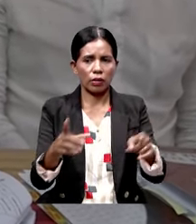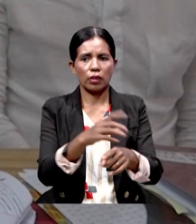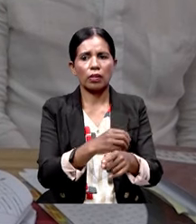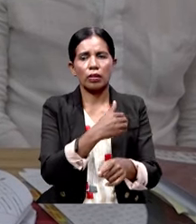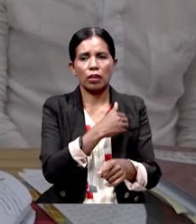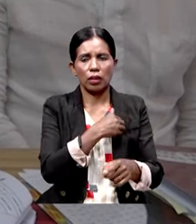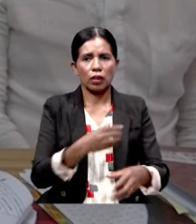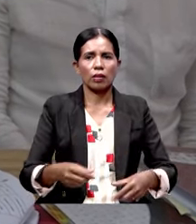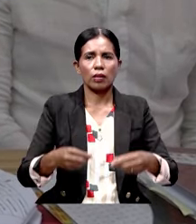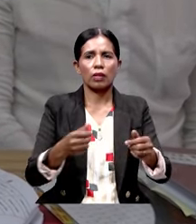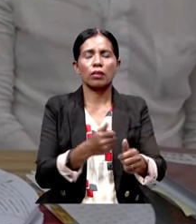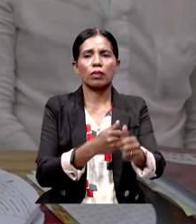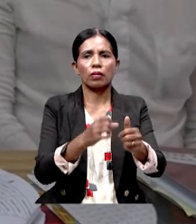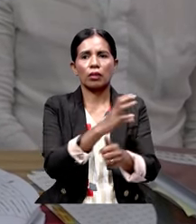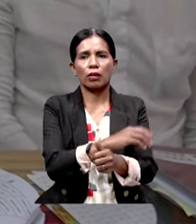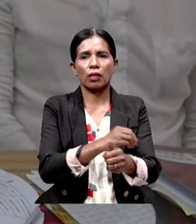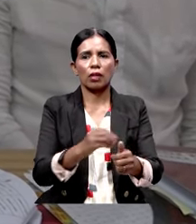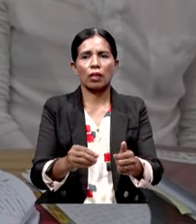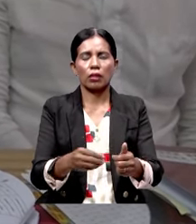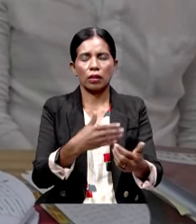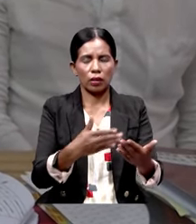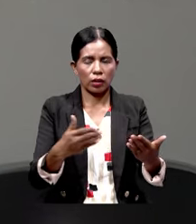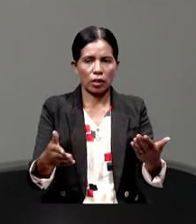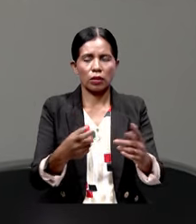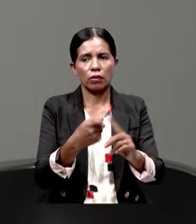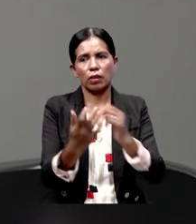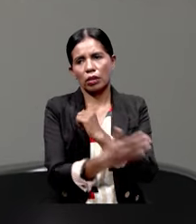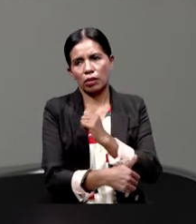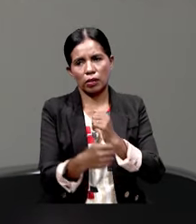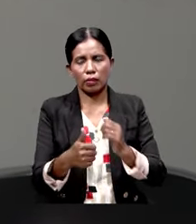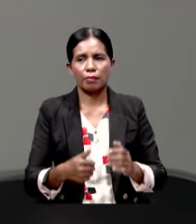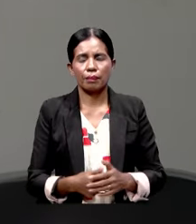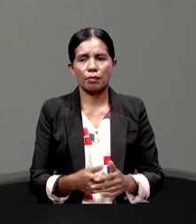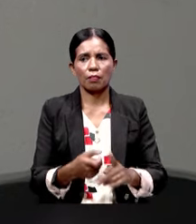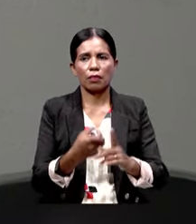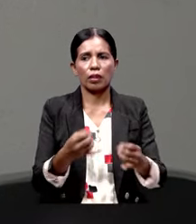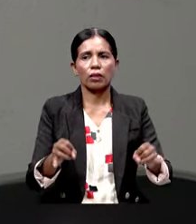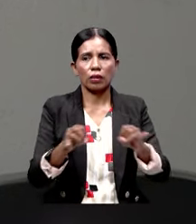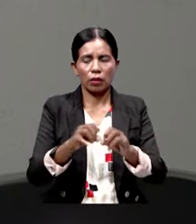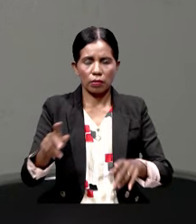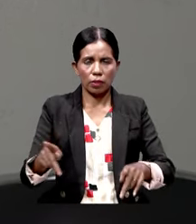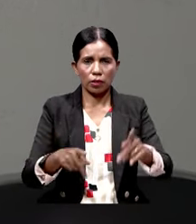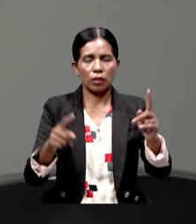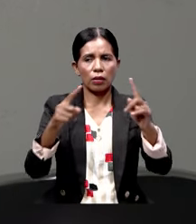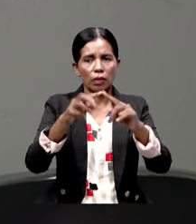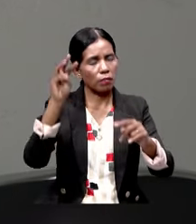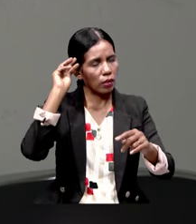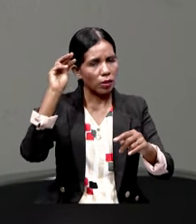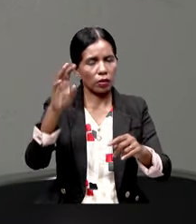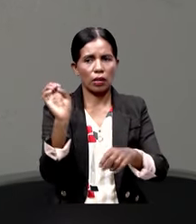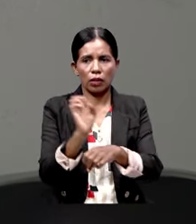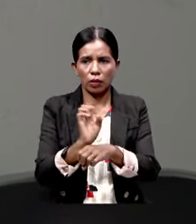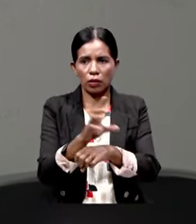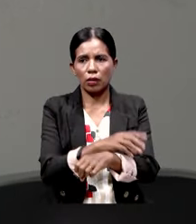dá que explora, não se depende de caso liu para produto importado sira. Trade Invest é uma instituição pública tutela para ministro coordenador assunto